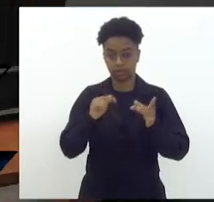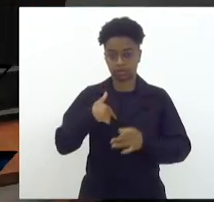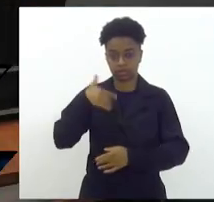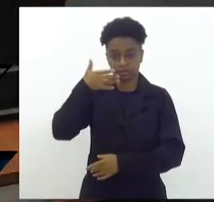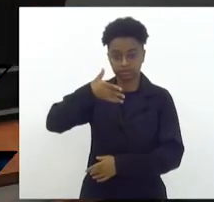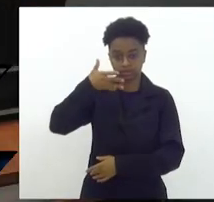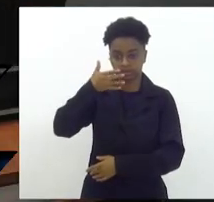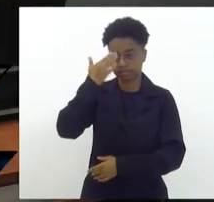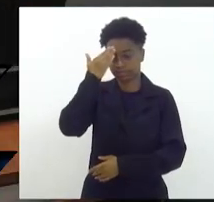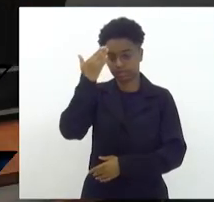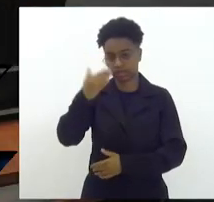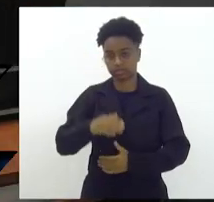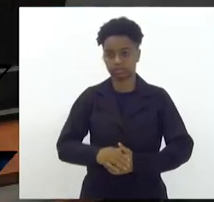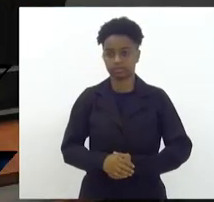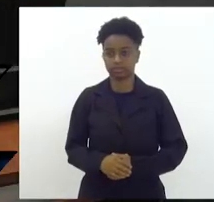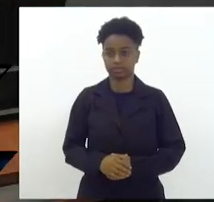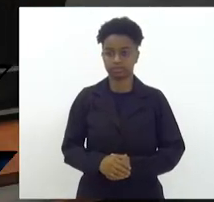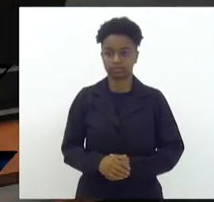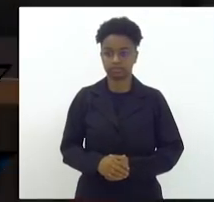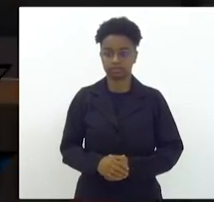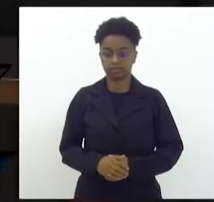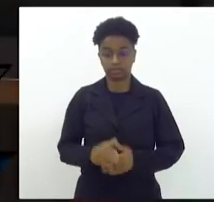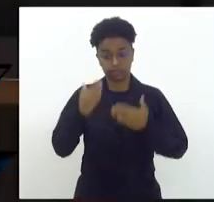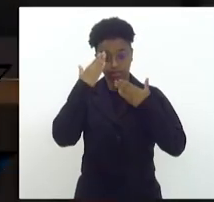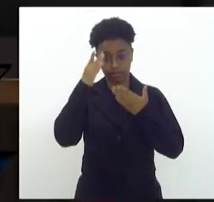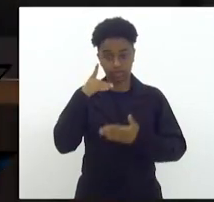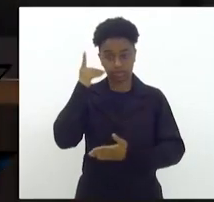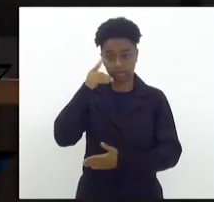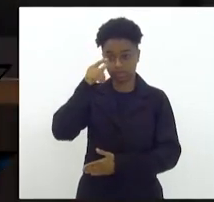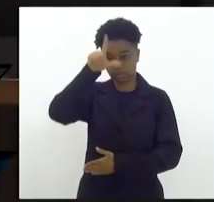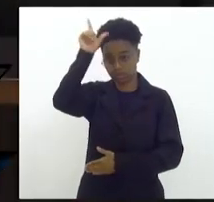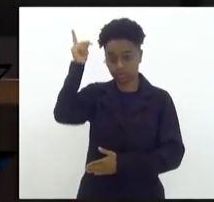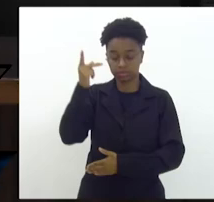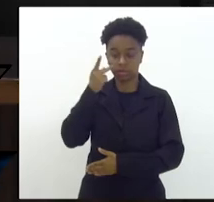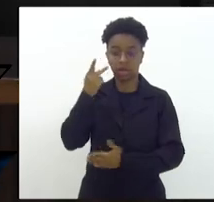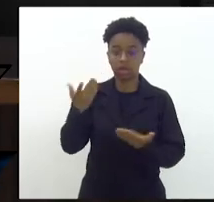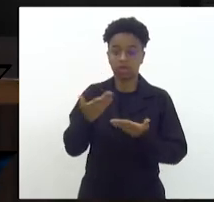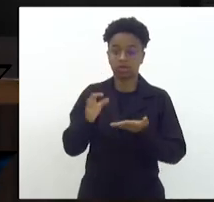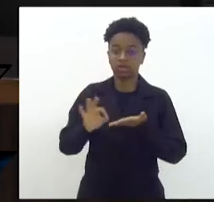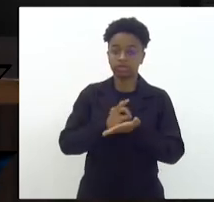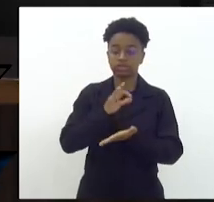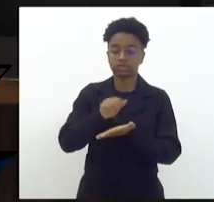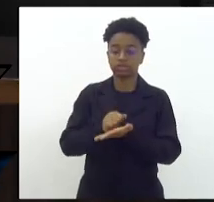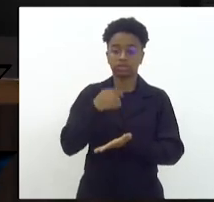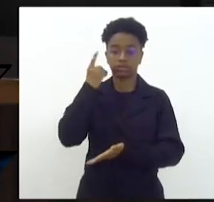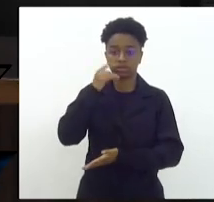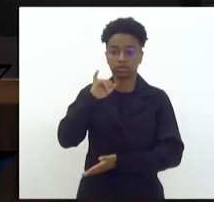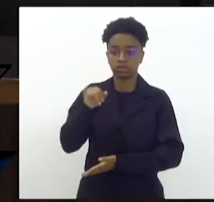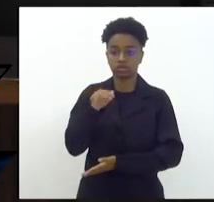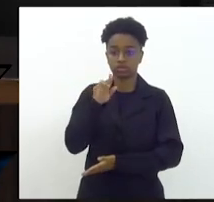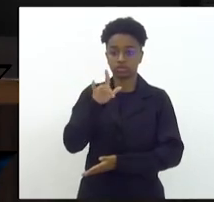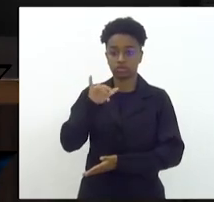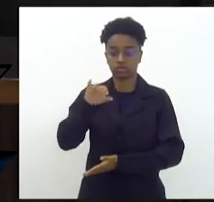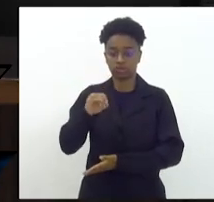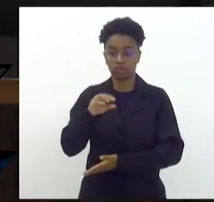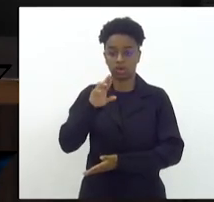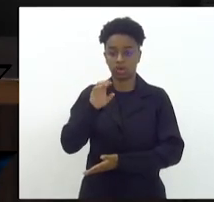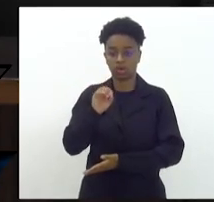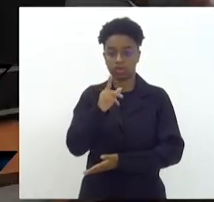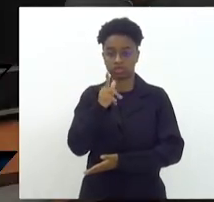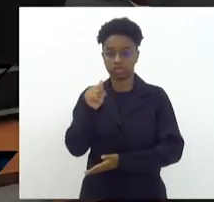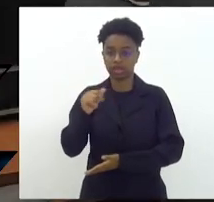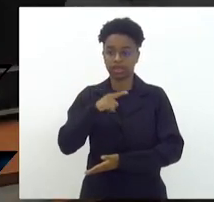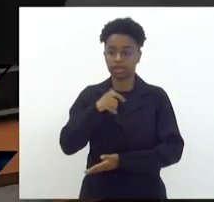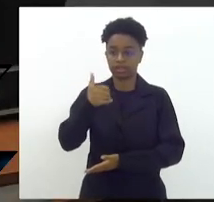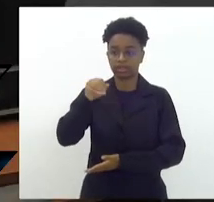Muito obrigado muito obrigada eles para o próximo inscrito Deputado Júlio Rocha você sente 10